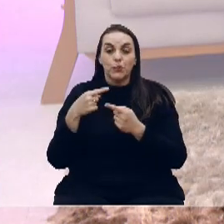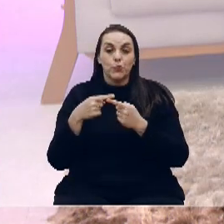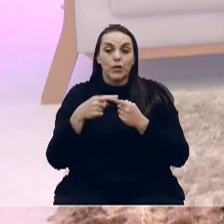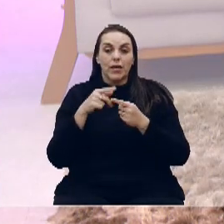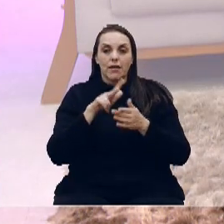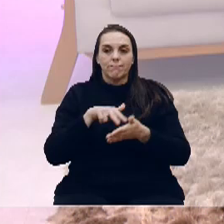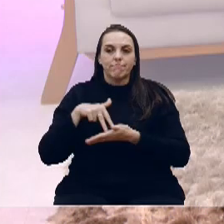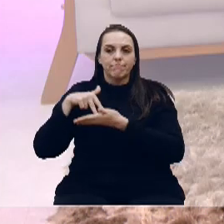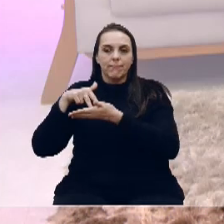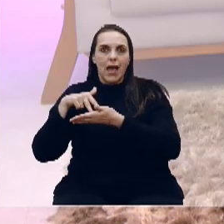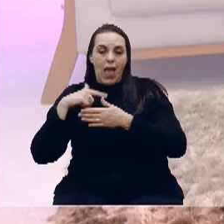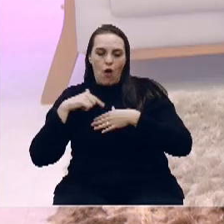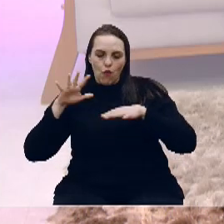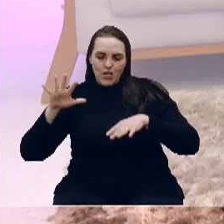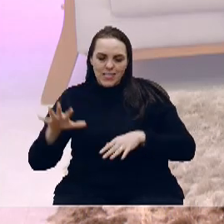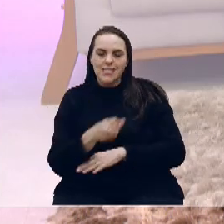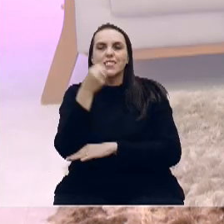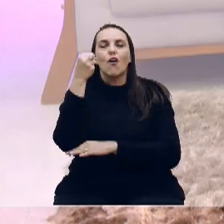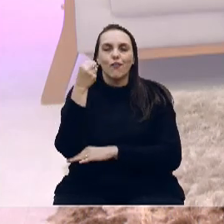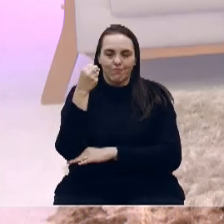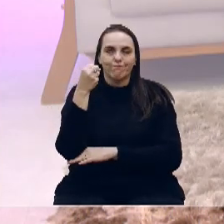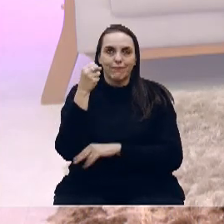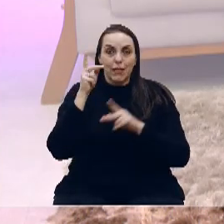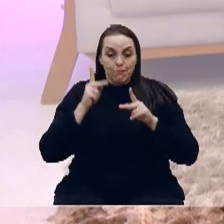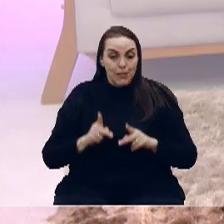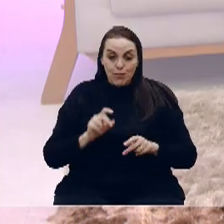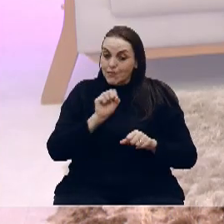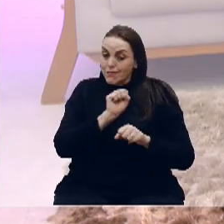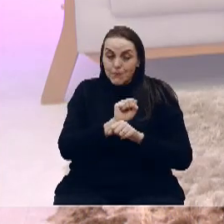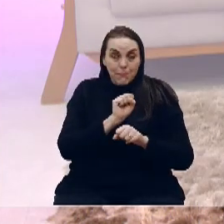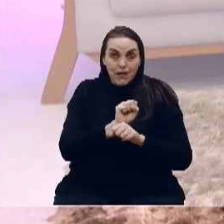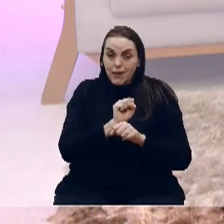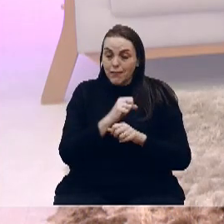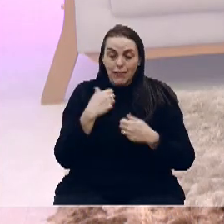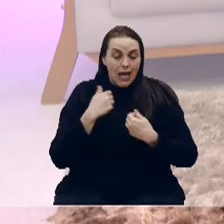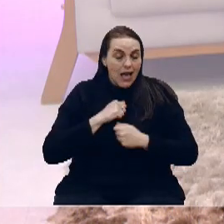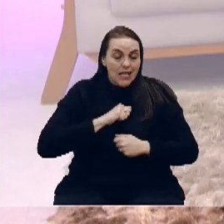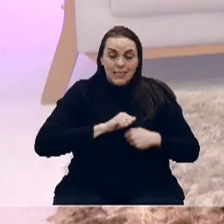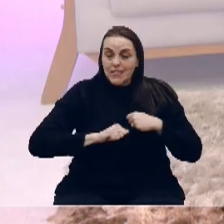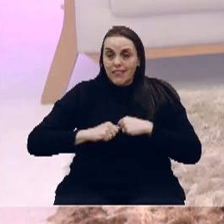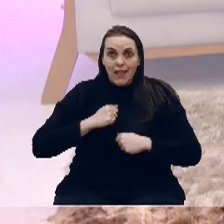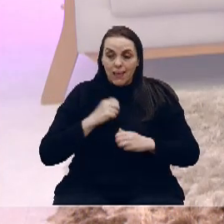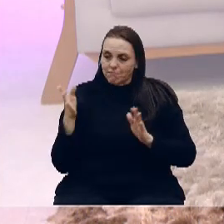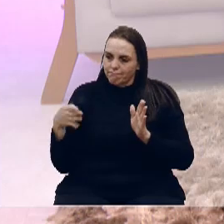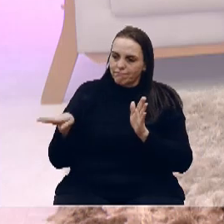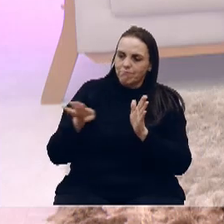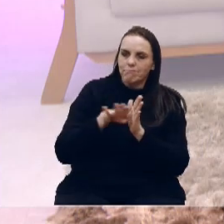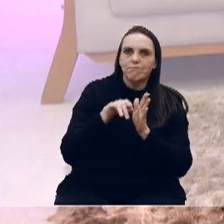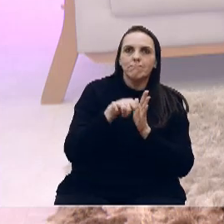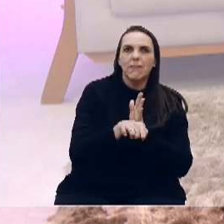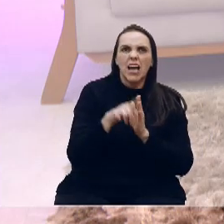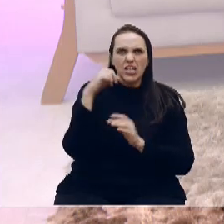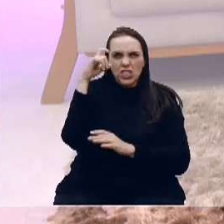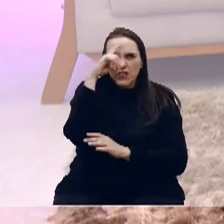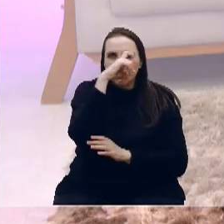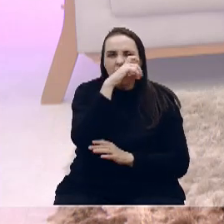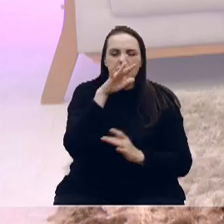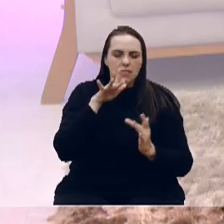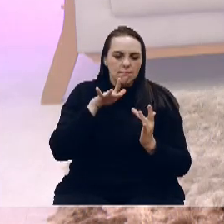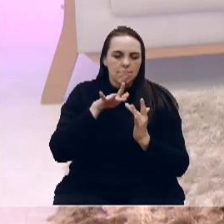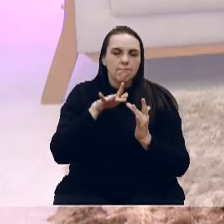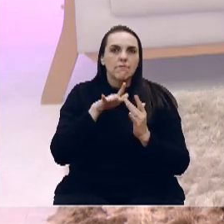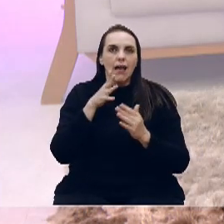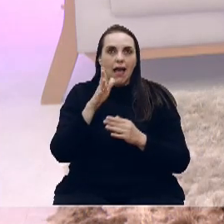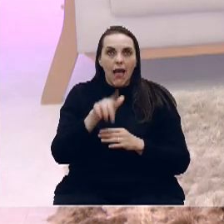de salvar. A pessoa está lá esperançosa pela nossa chegada. Então, difícil eles nos abordarem com